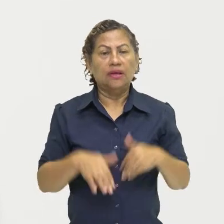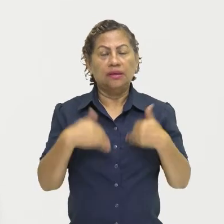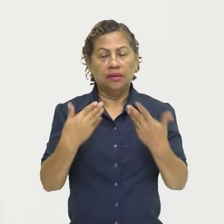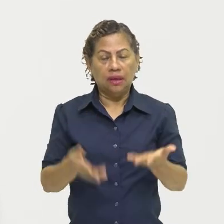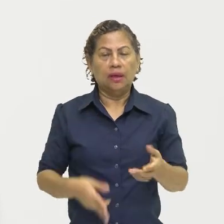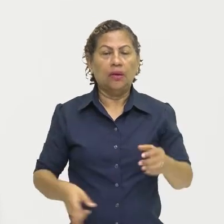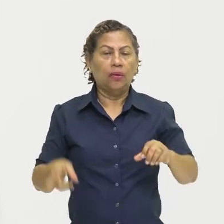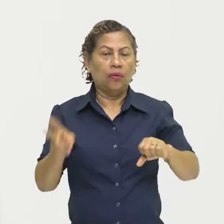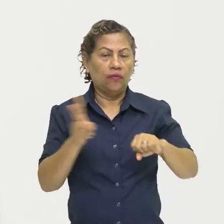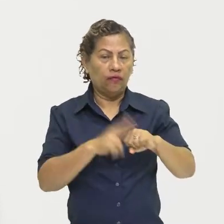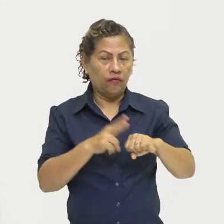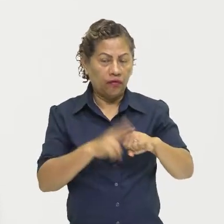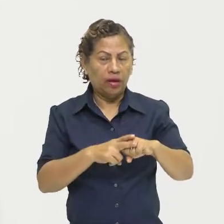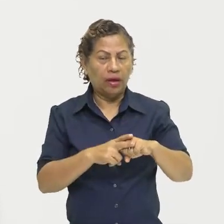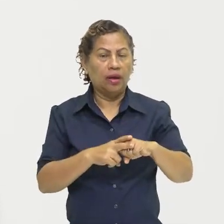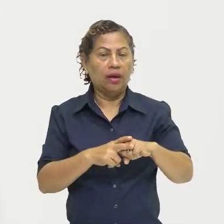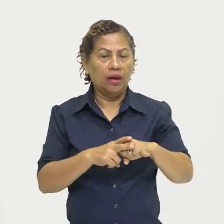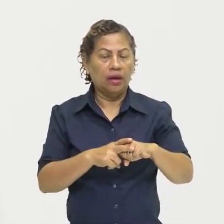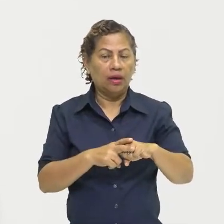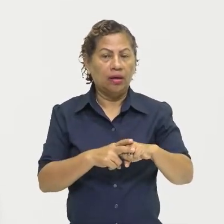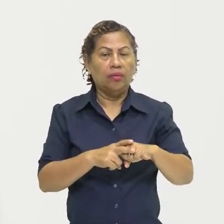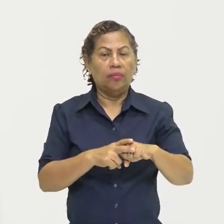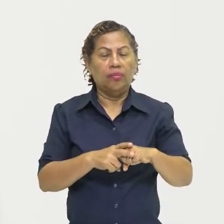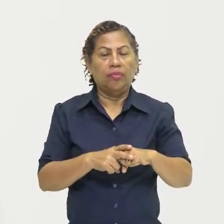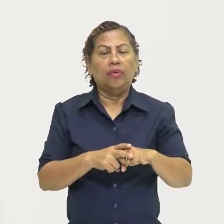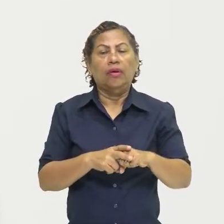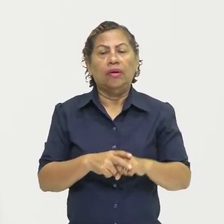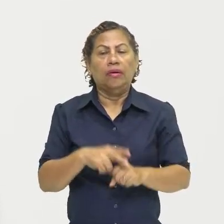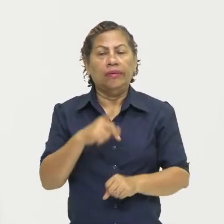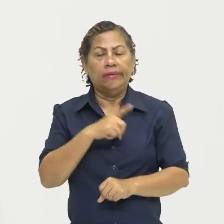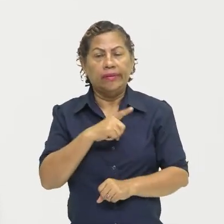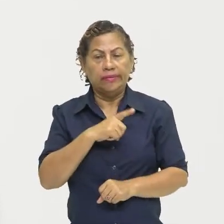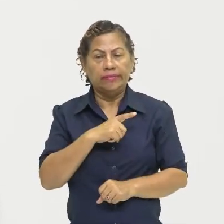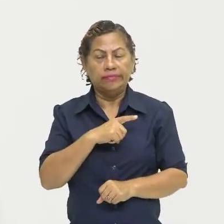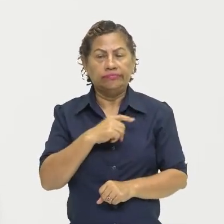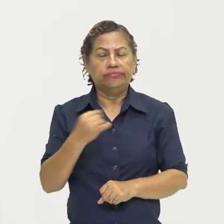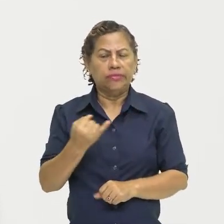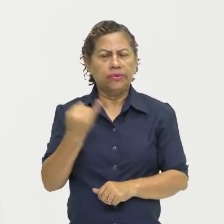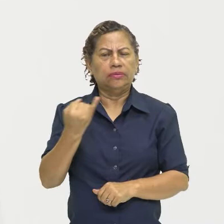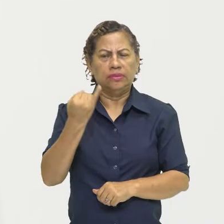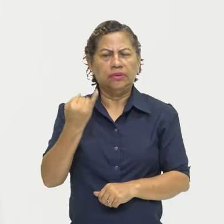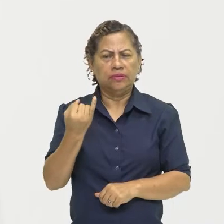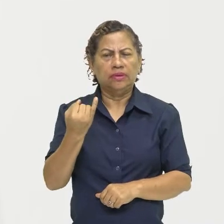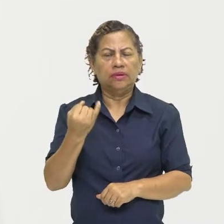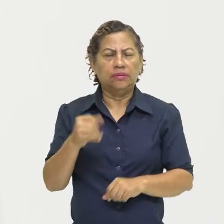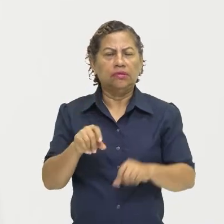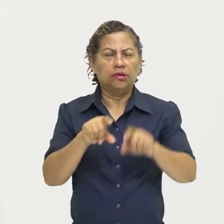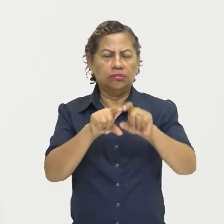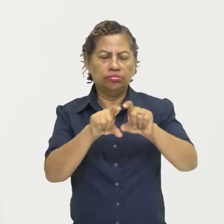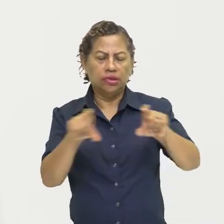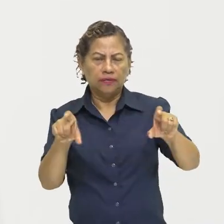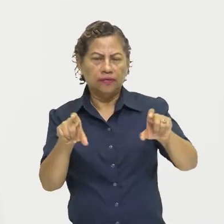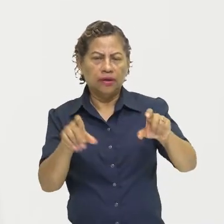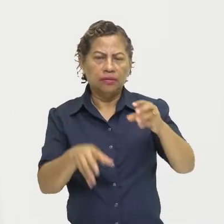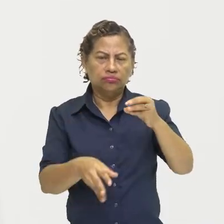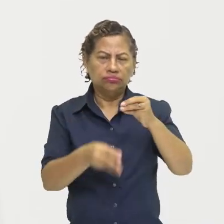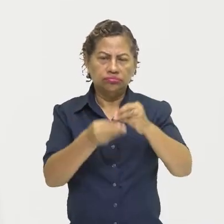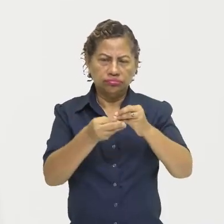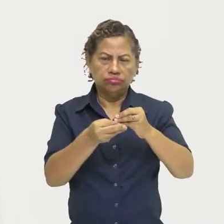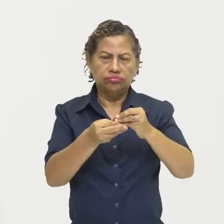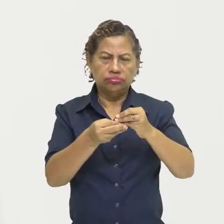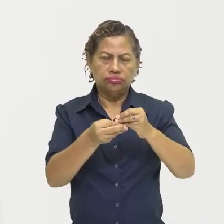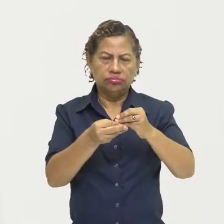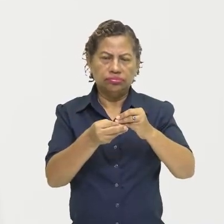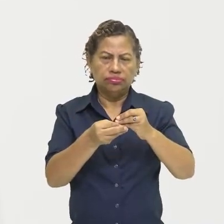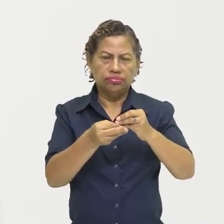verbo, ele é considerado o termo regente e seu complemento é o termo regido pela preposição,